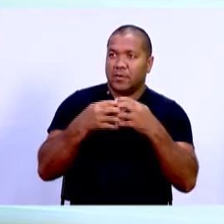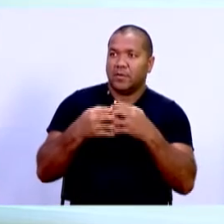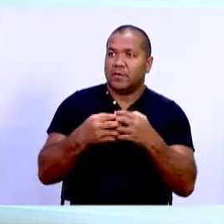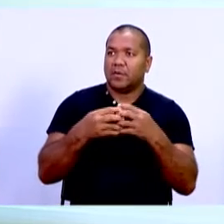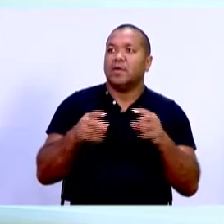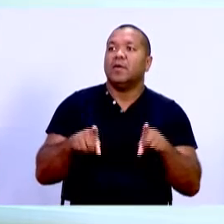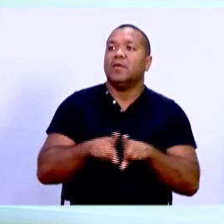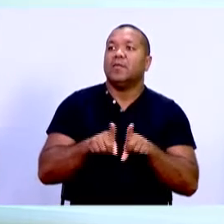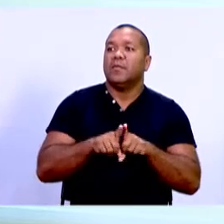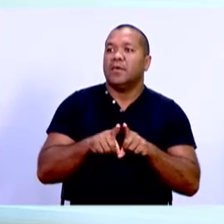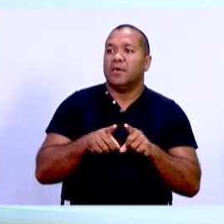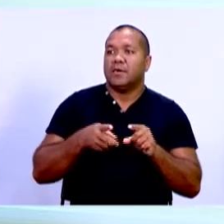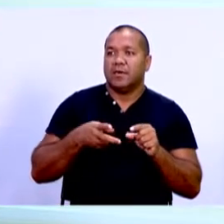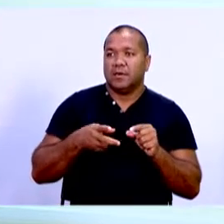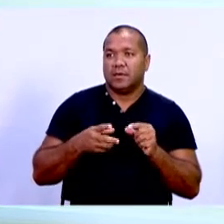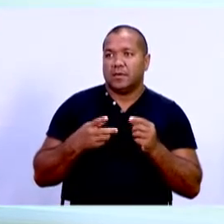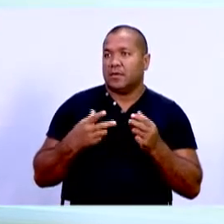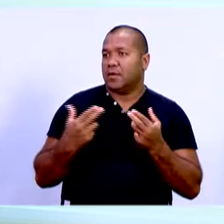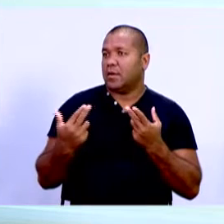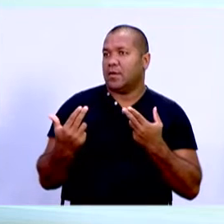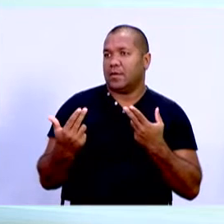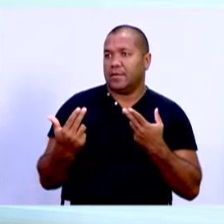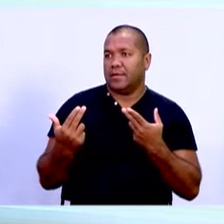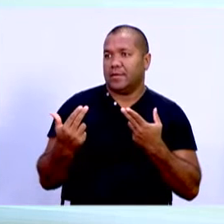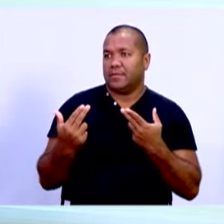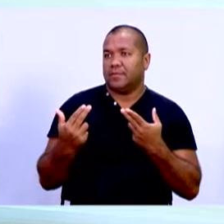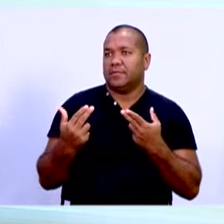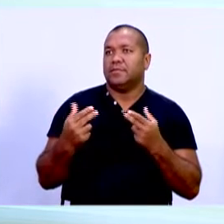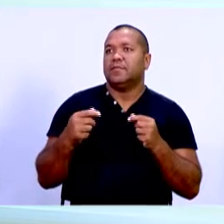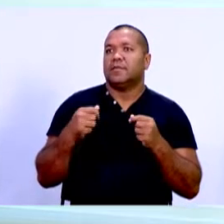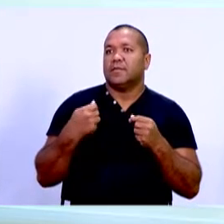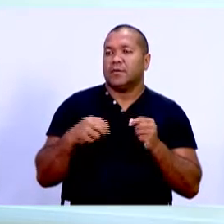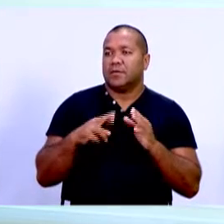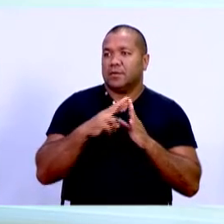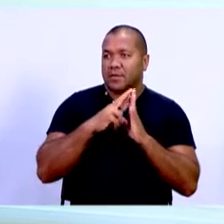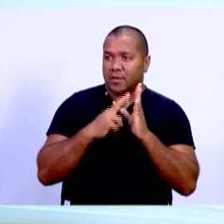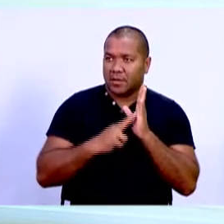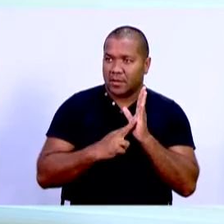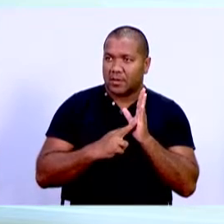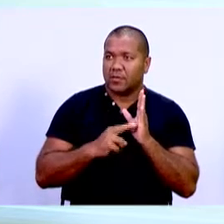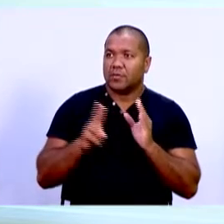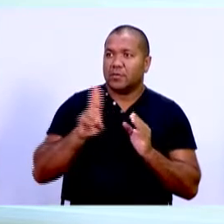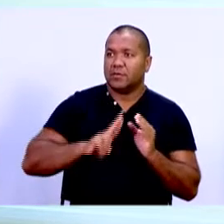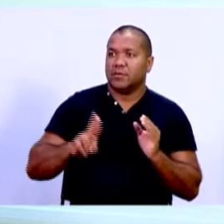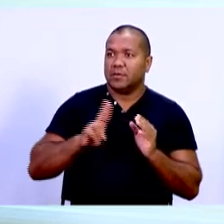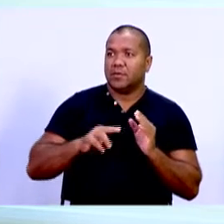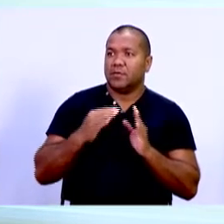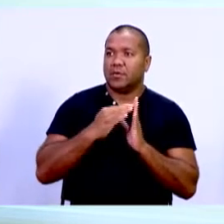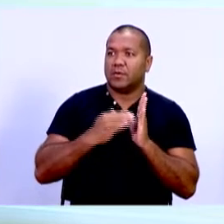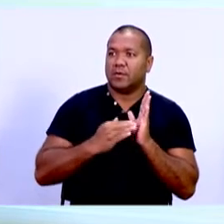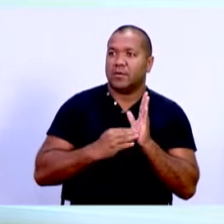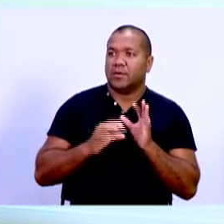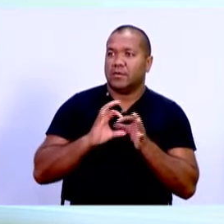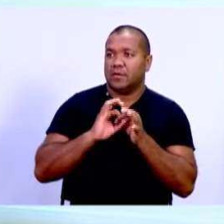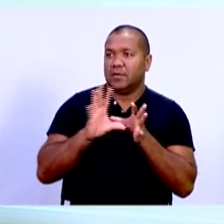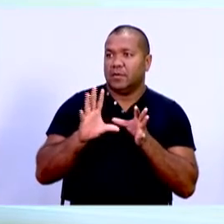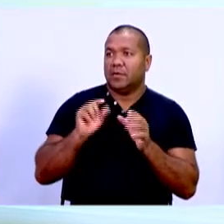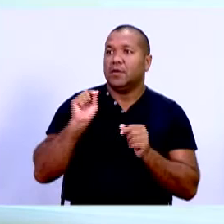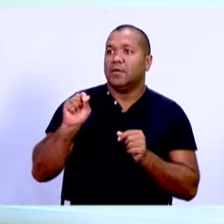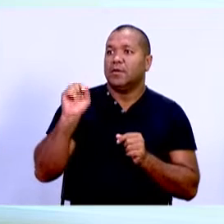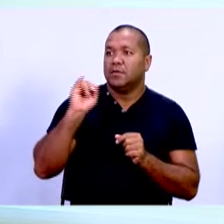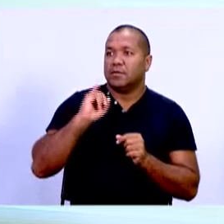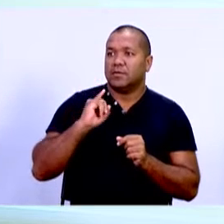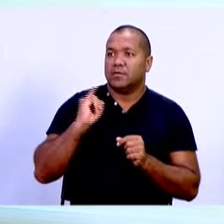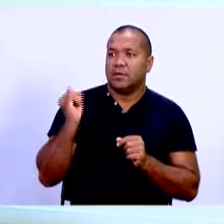linha, padronizando as suas soluções de TI utilizando software livre. E isso é importante porque